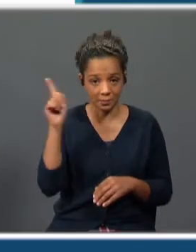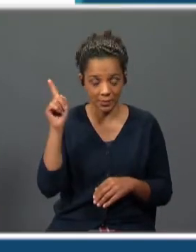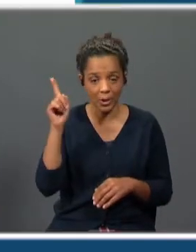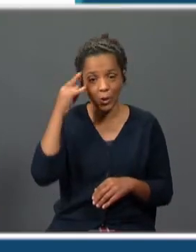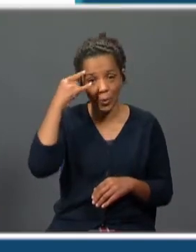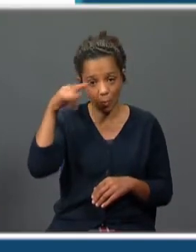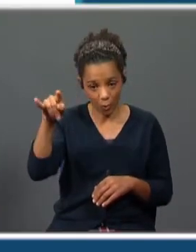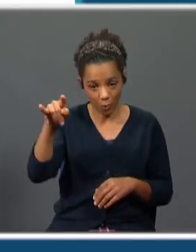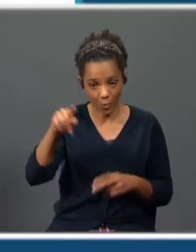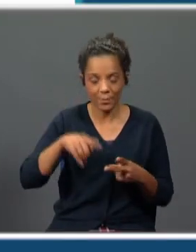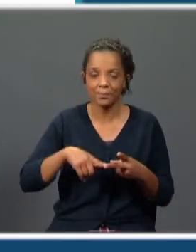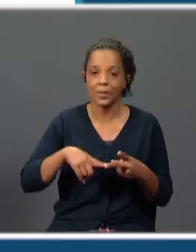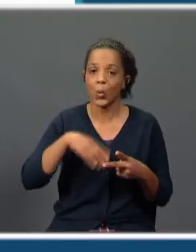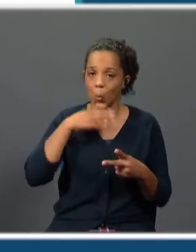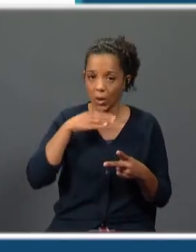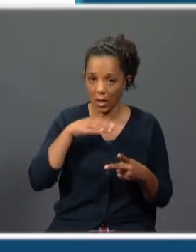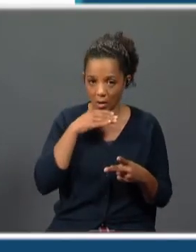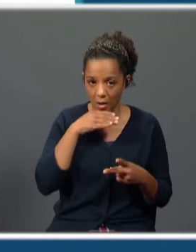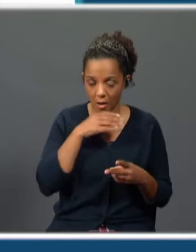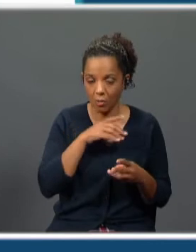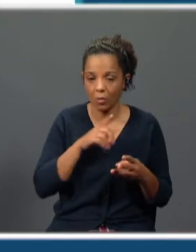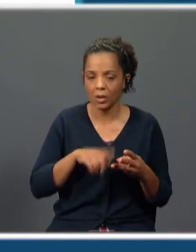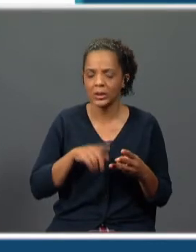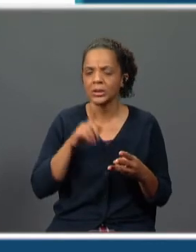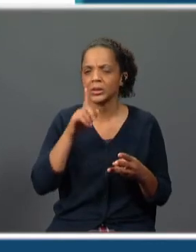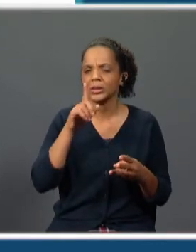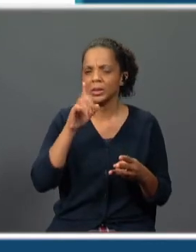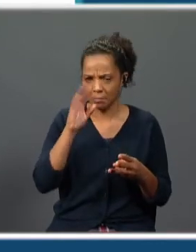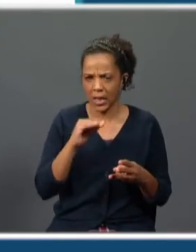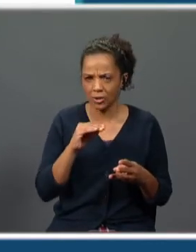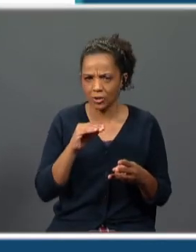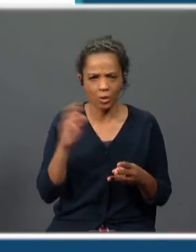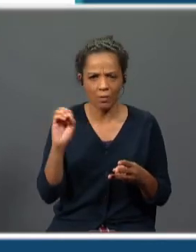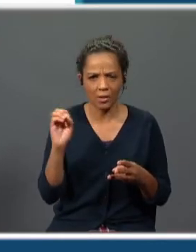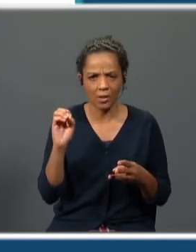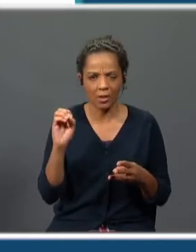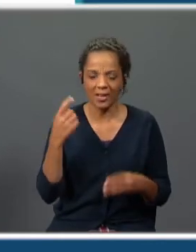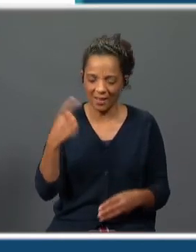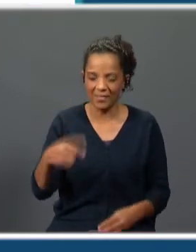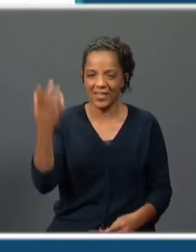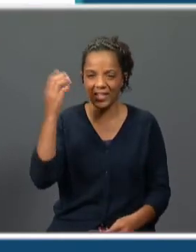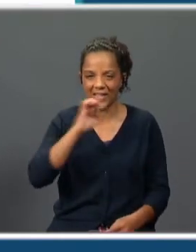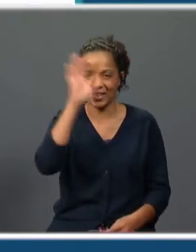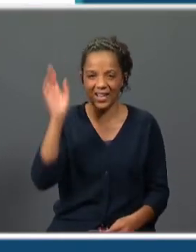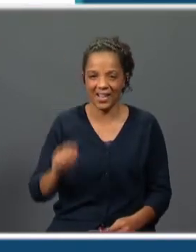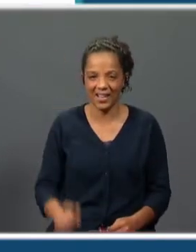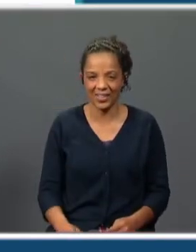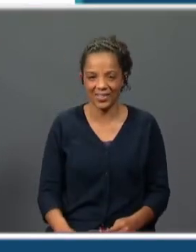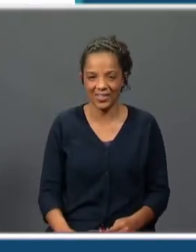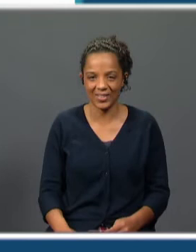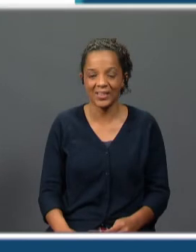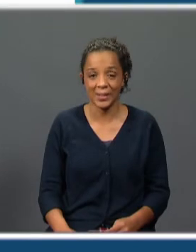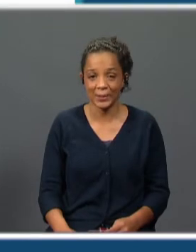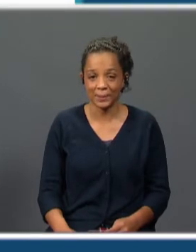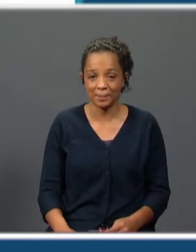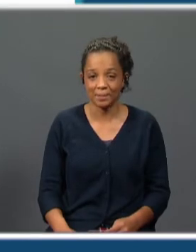boi, o cão e não havia mais personagens. Sim, claro que havia mais personagens. E